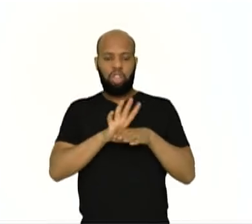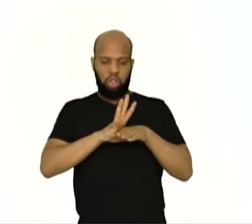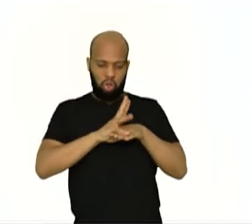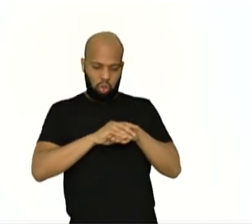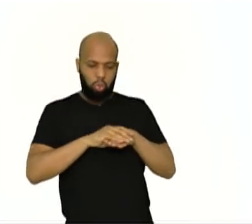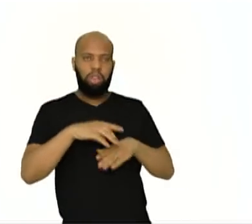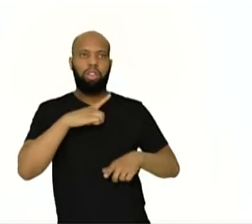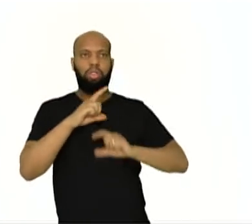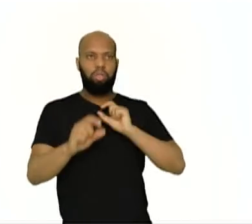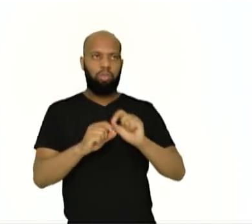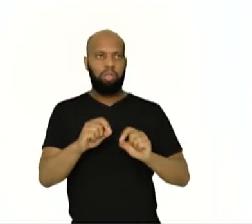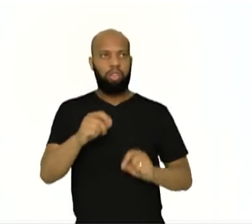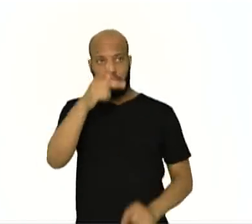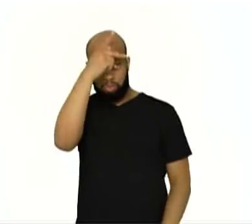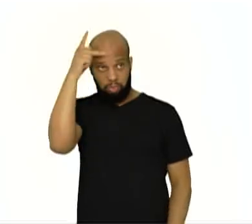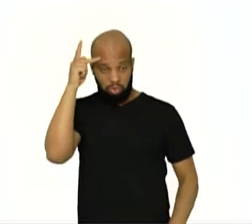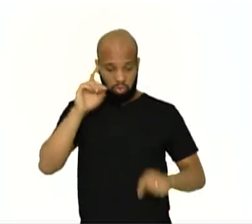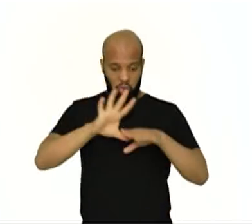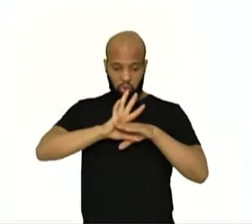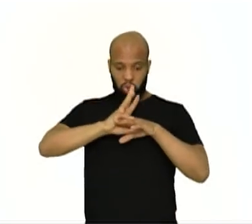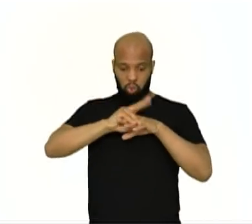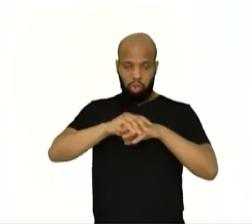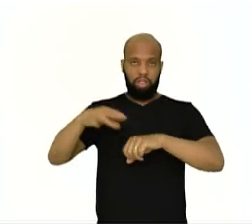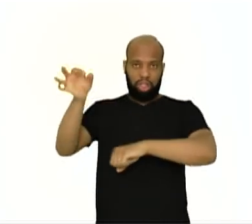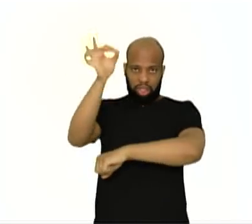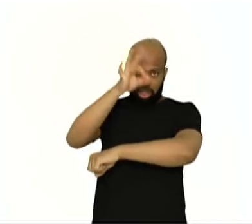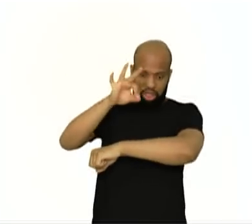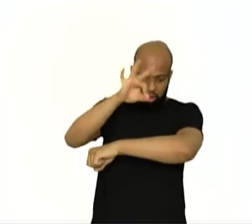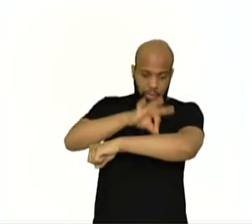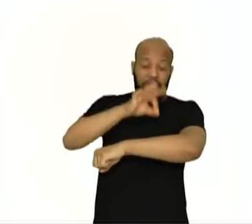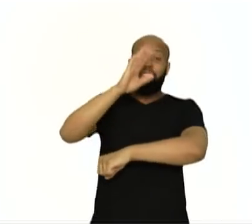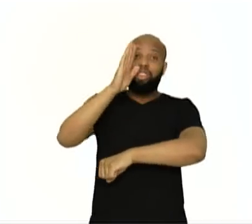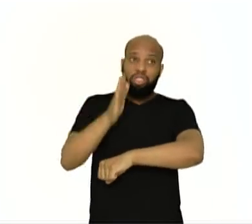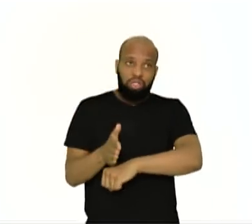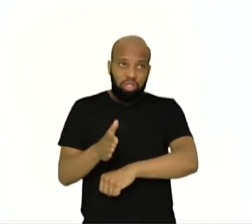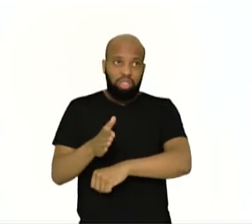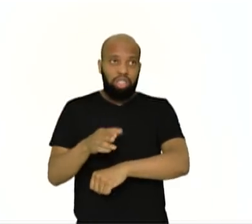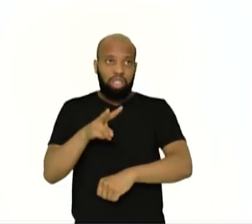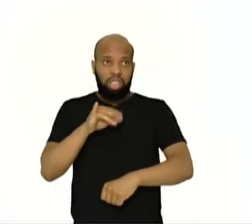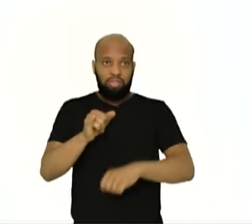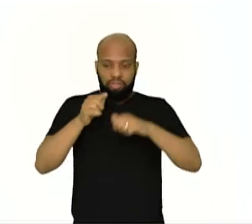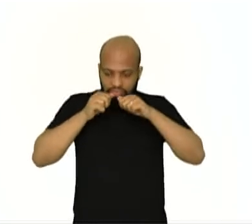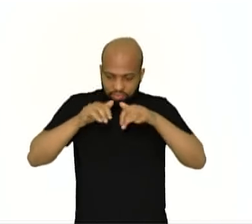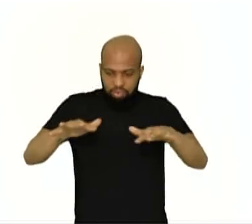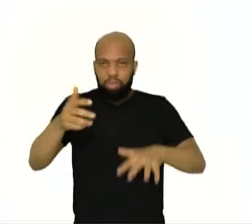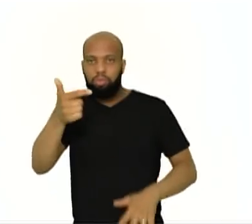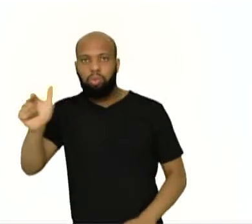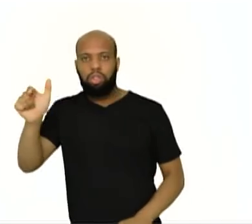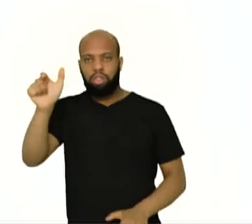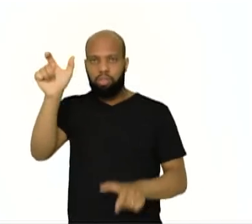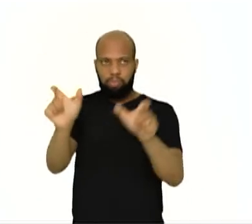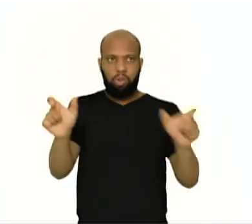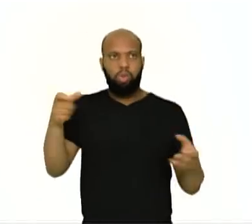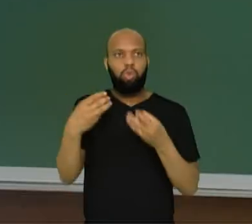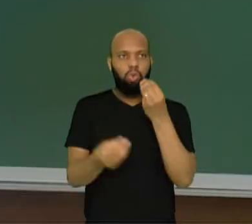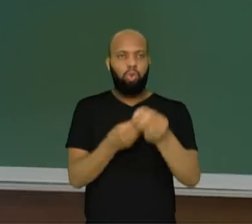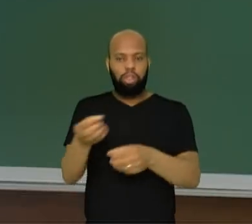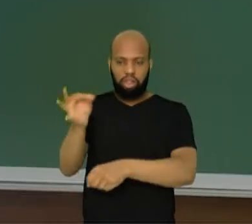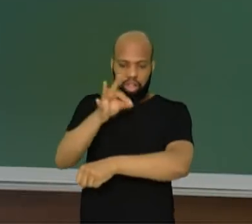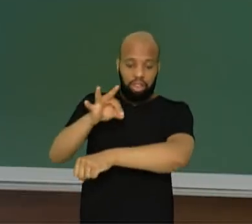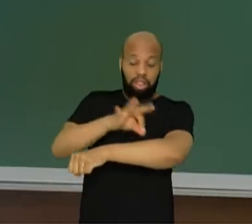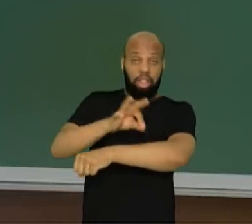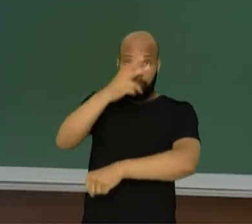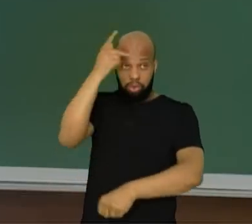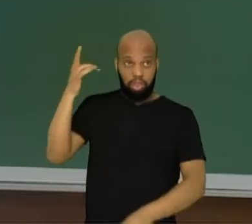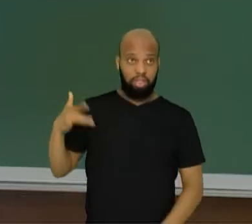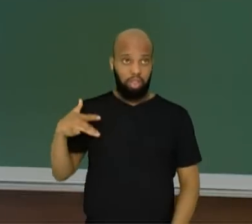exemplo, uma pessoa doente, esse mosquito picou e vai transmitir para outras pessoas. Então, picando uma pessoa